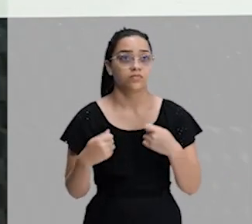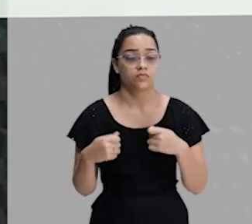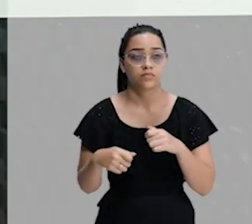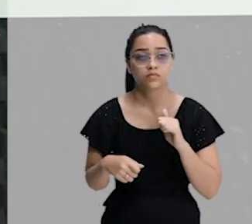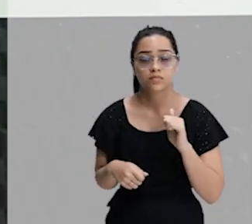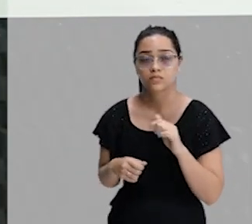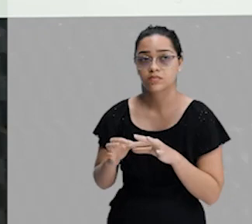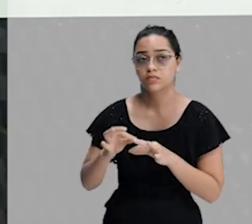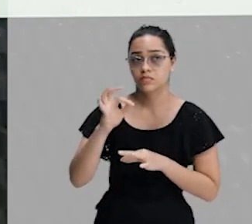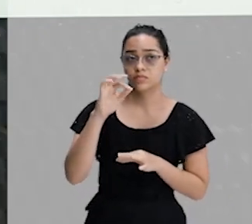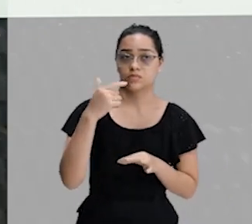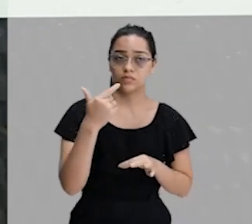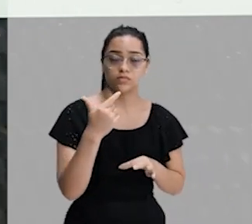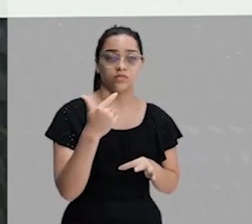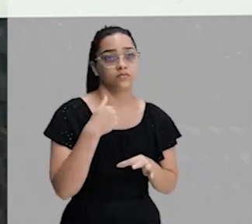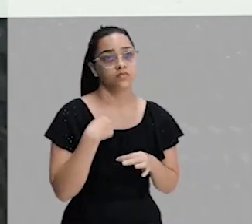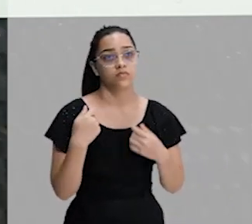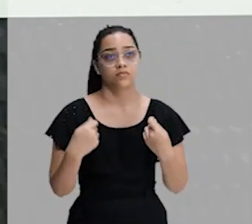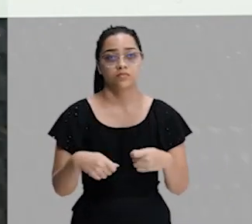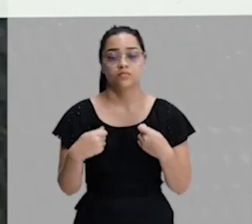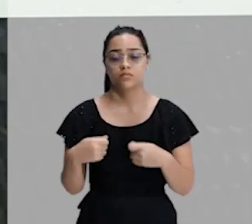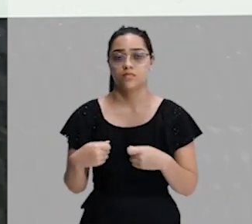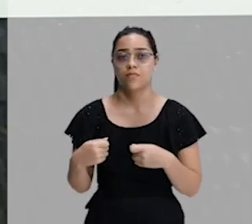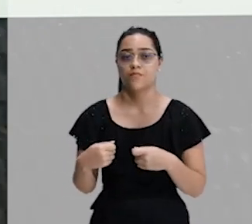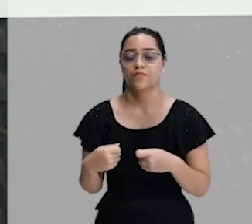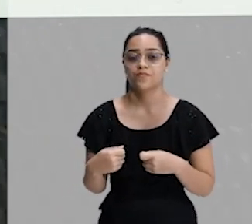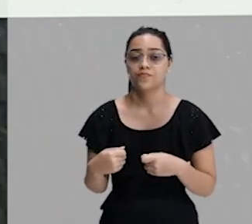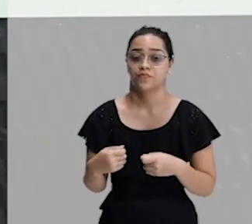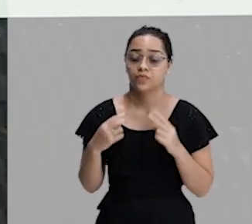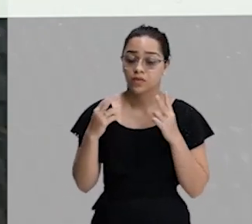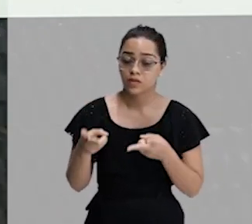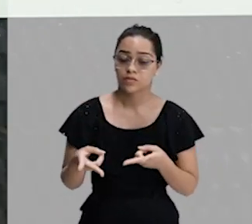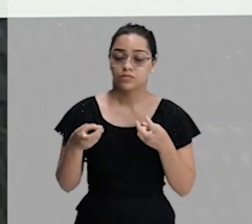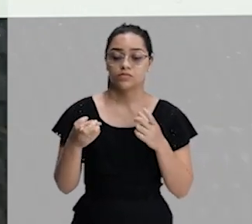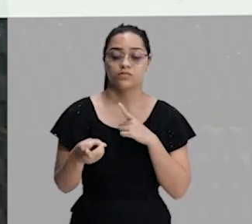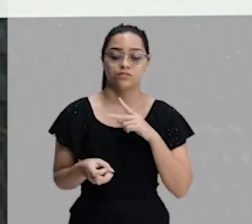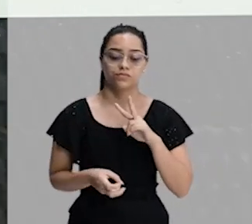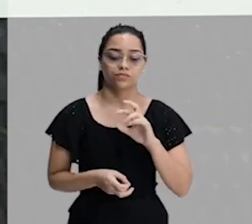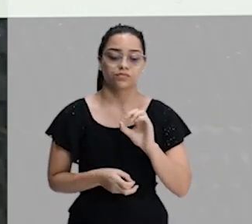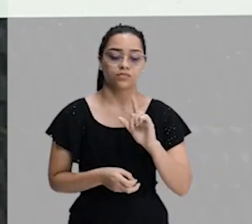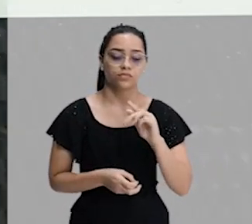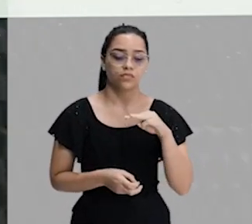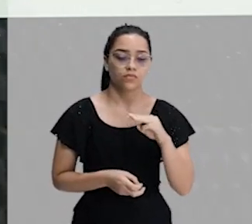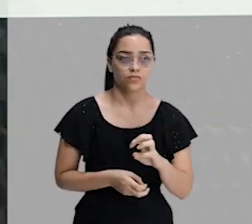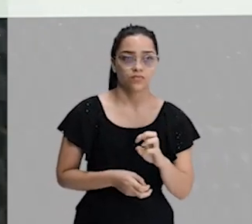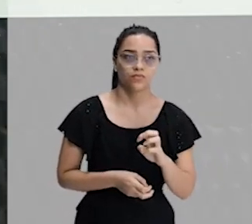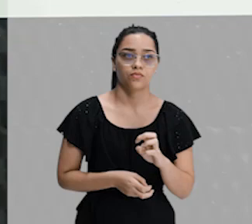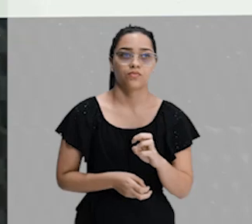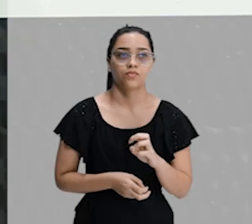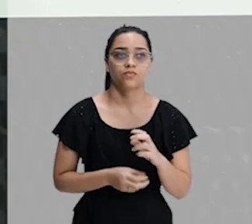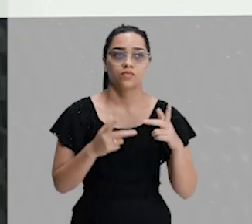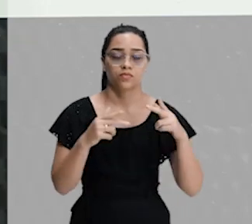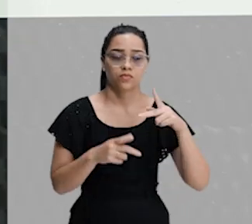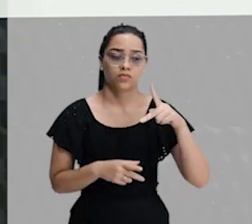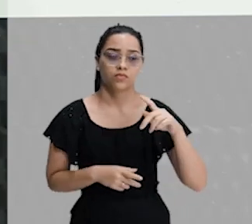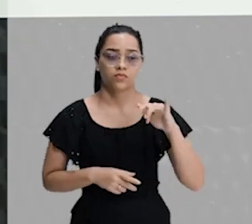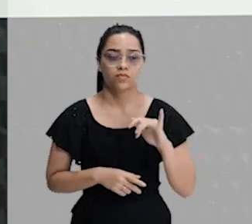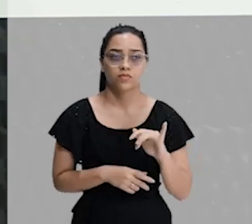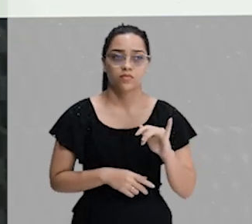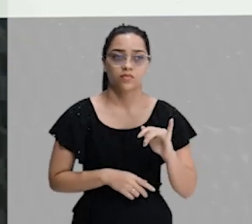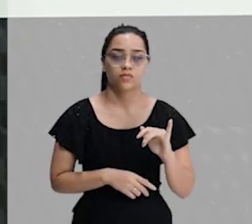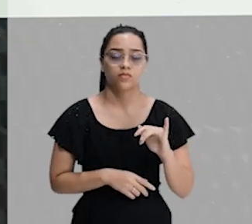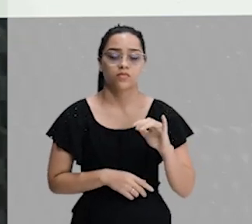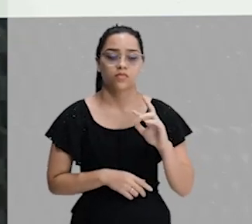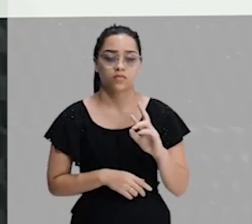né? As medidas que eu preciso. Então veja bem, o volume é πr ao